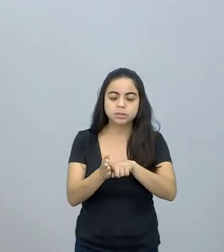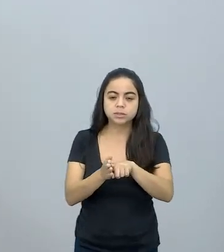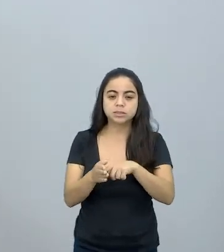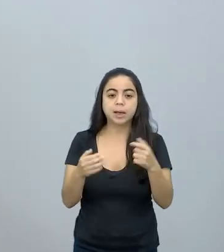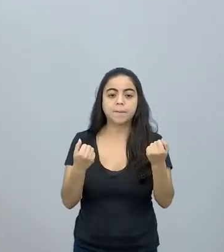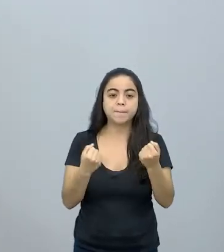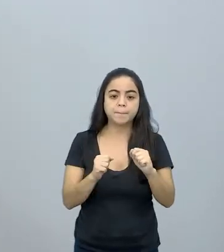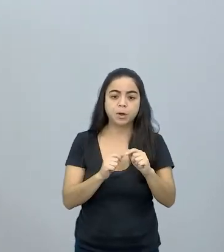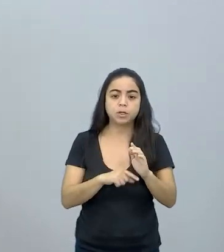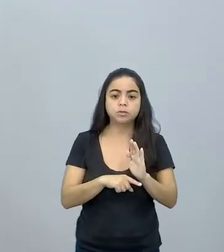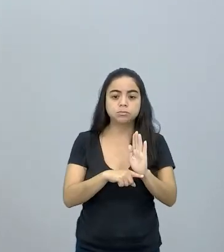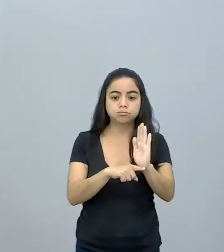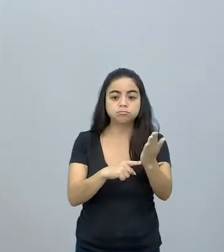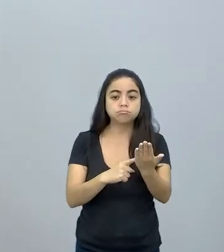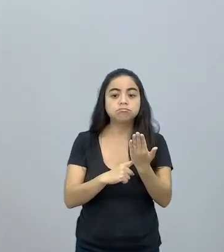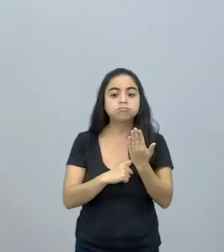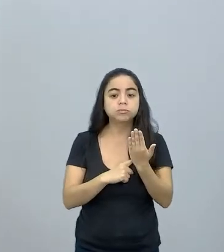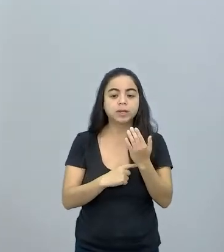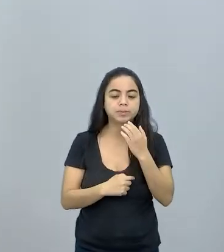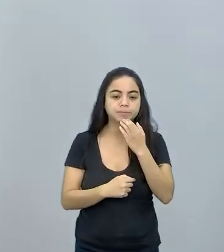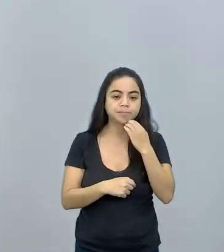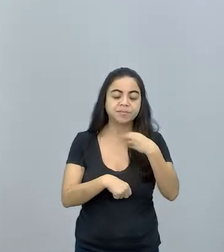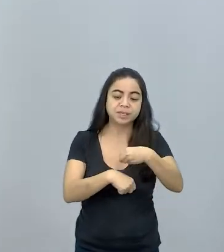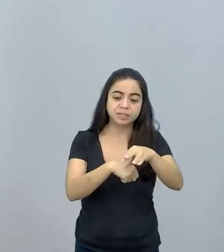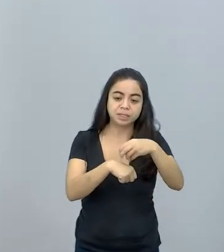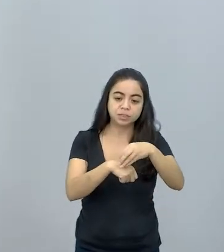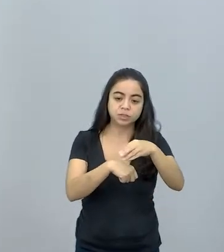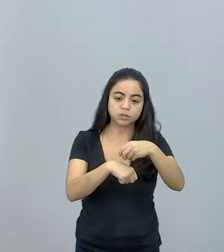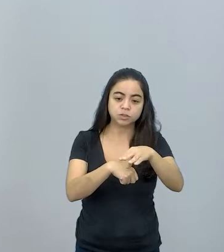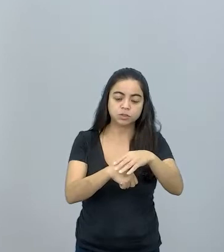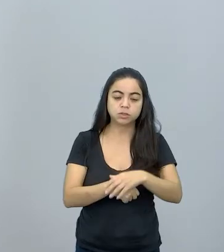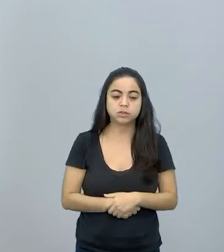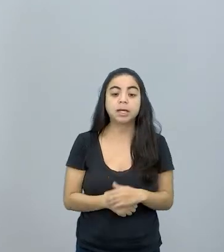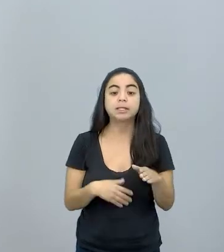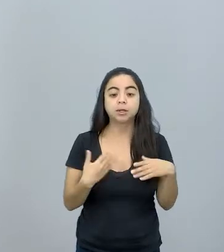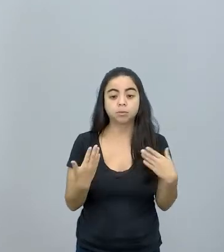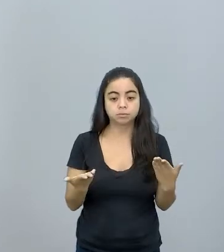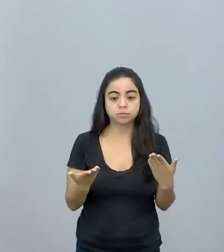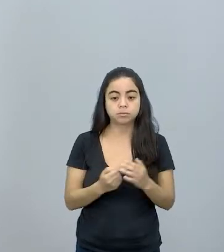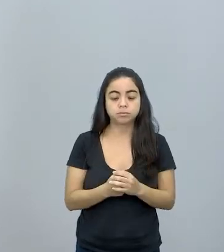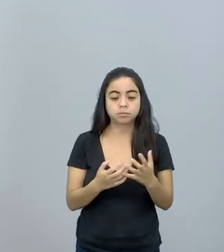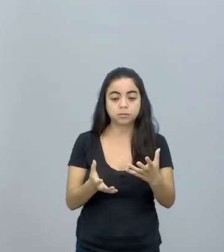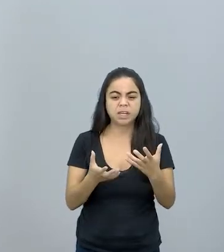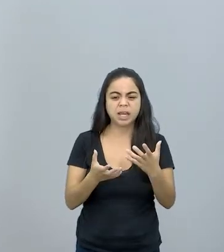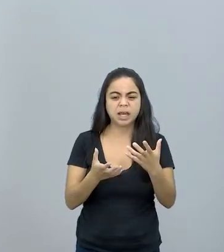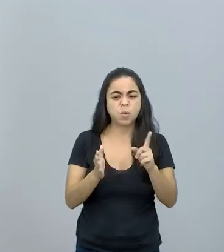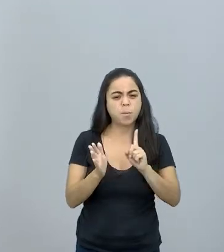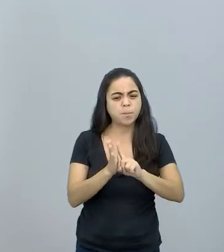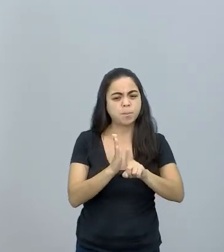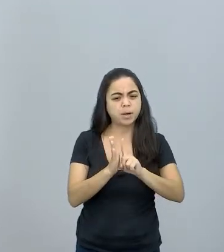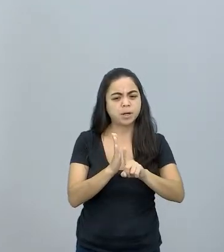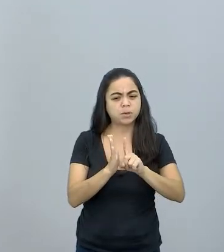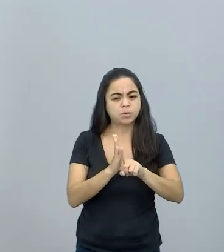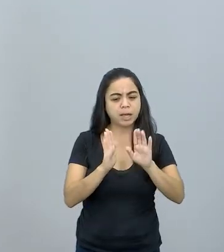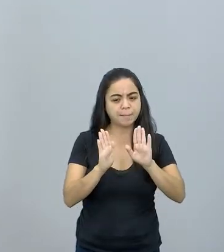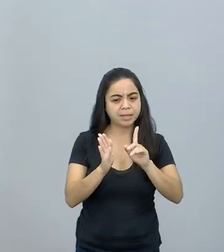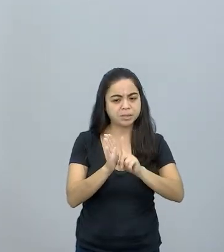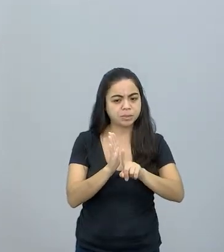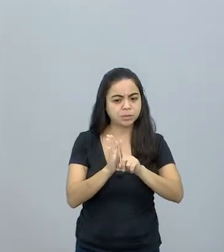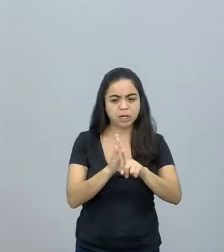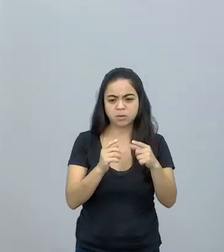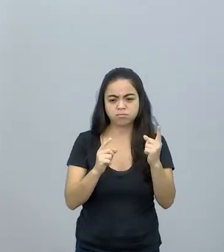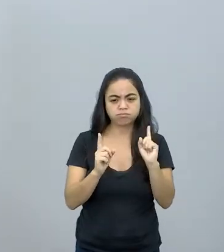ajudar bastante. E essa dica é justamente a de que, bom, eu quero ter uma pergunta, mas essa pergunta ela não pode ser